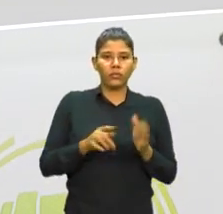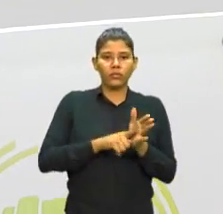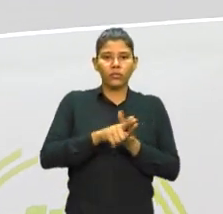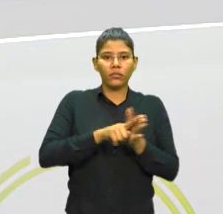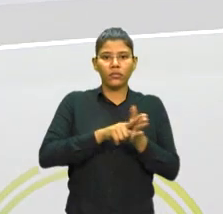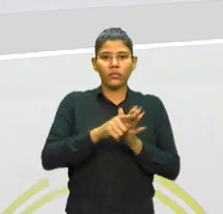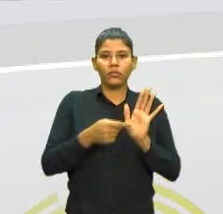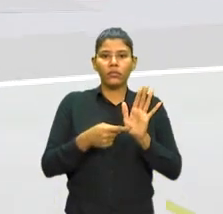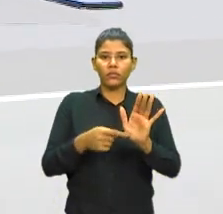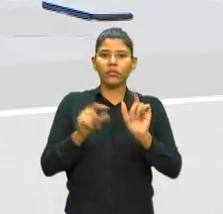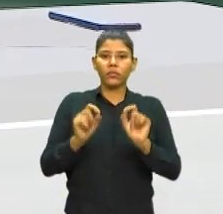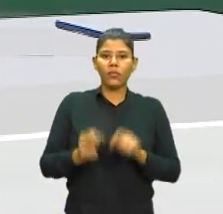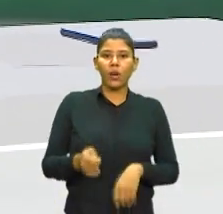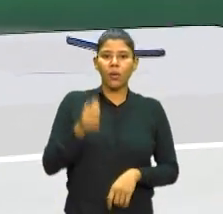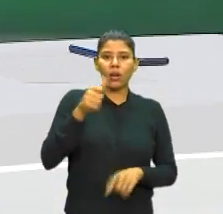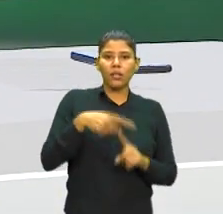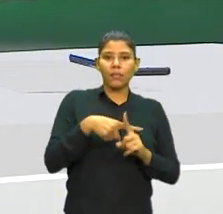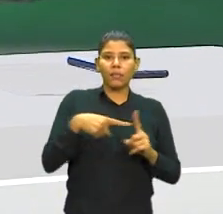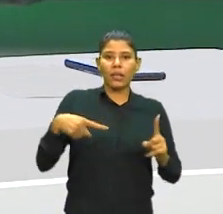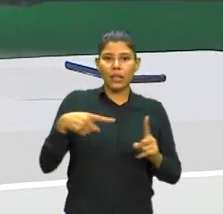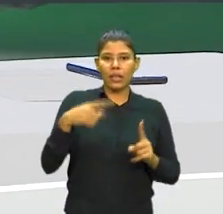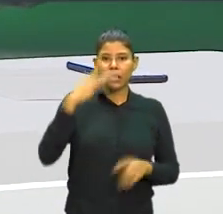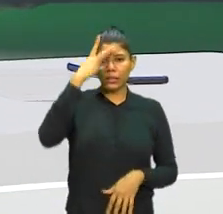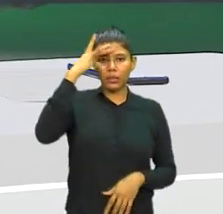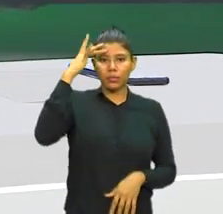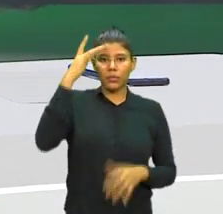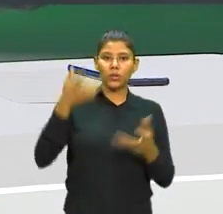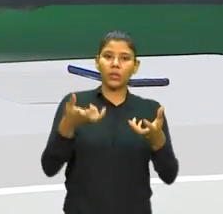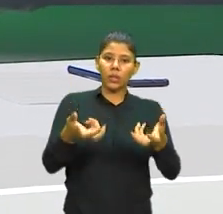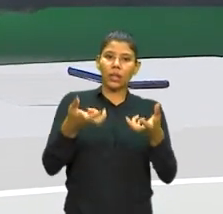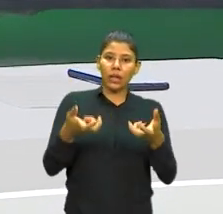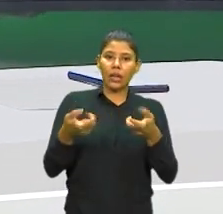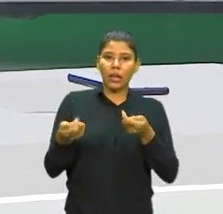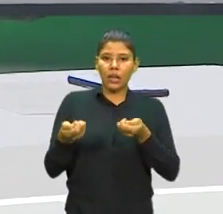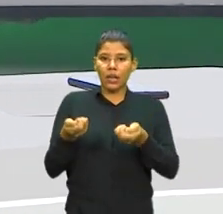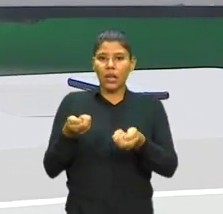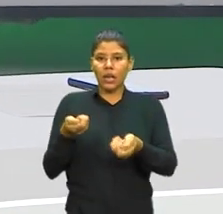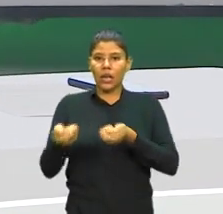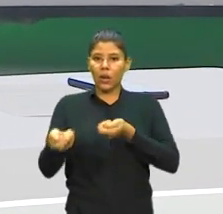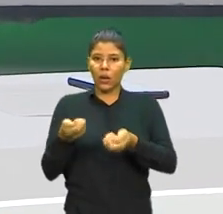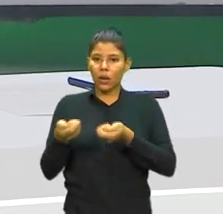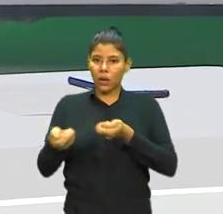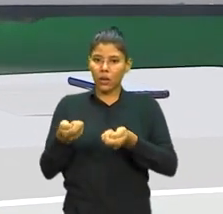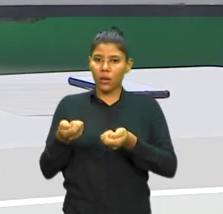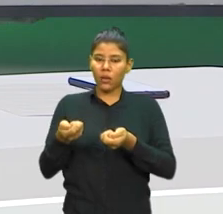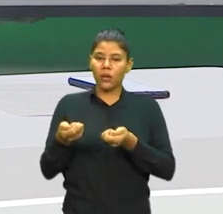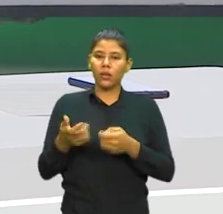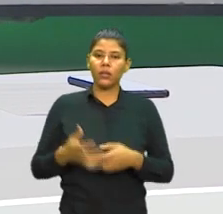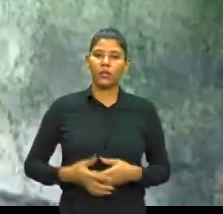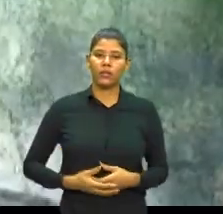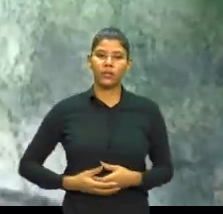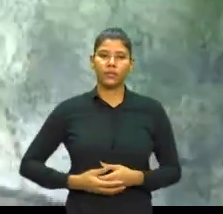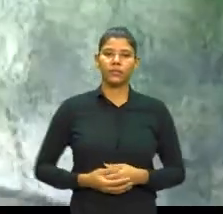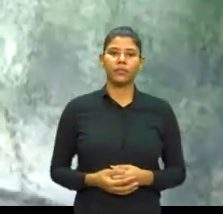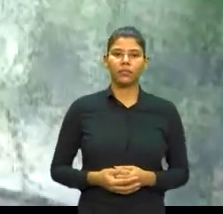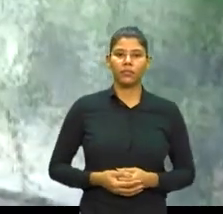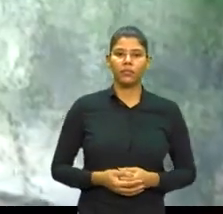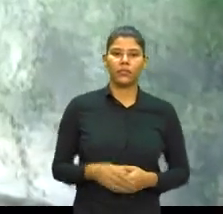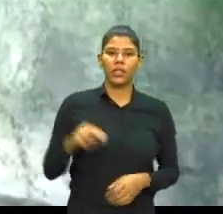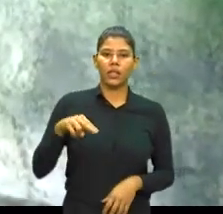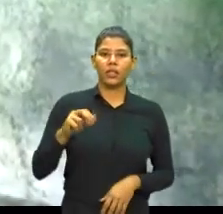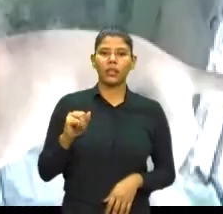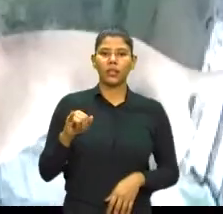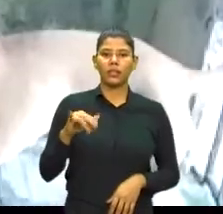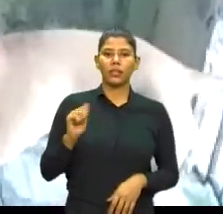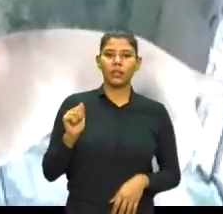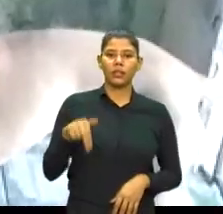quase Metade das pessoas pretende economizar mesmo com as restrições financeiras naana começou a pandemia